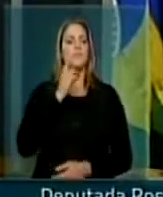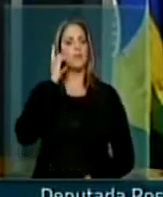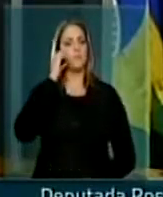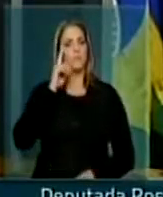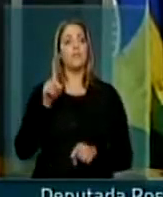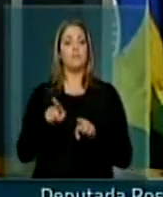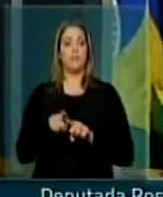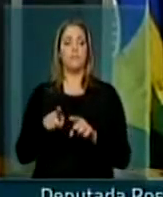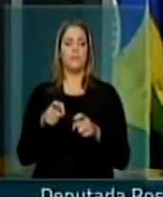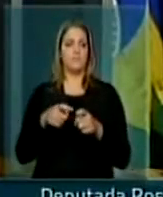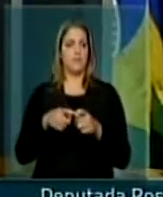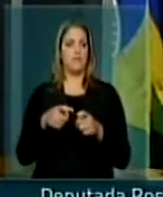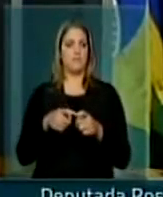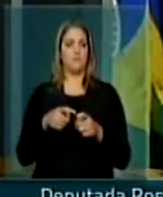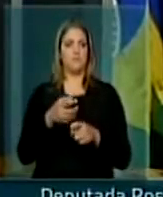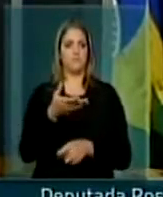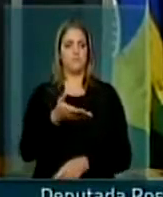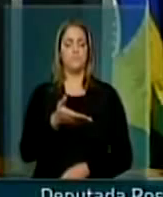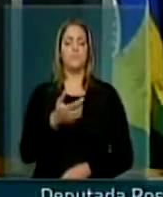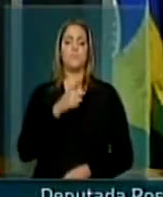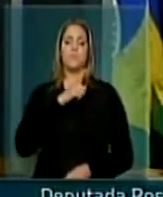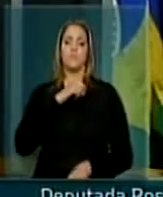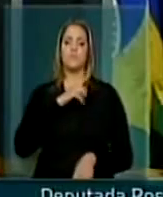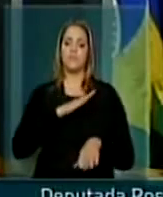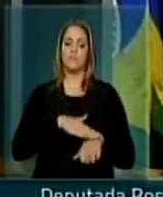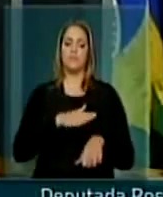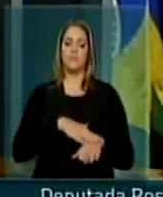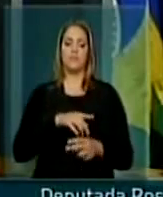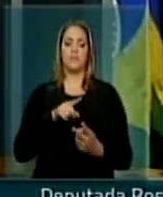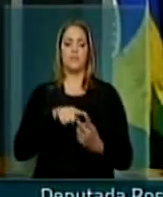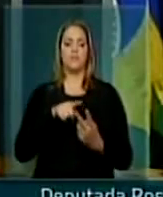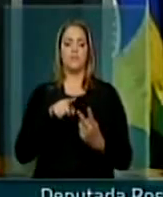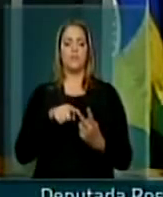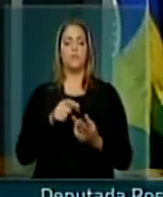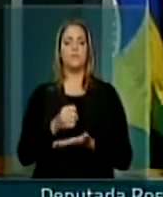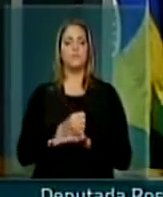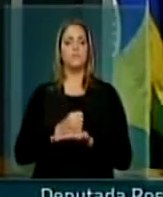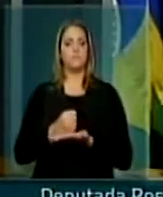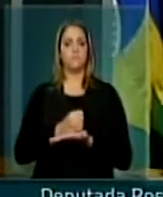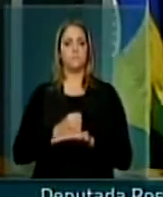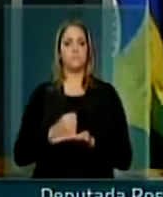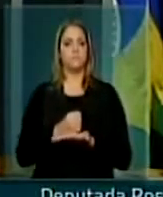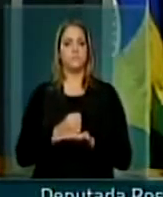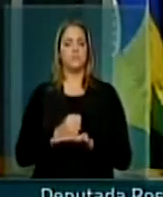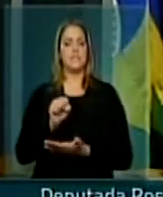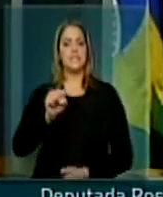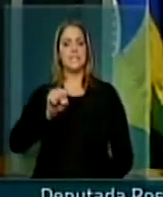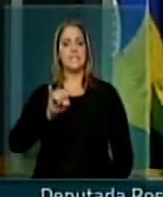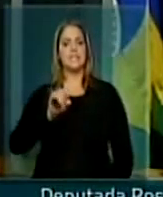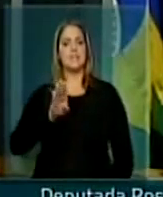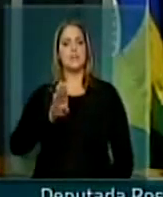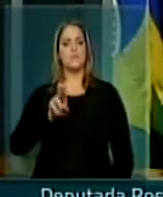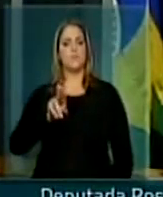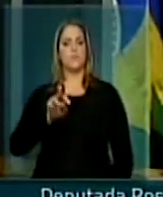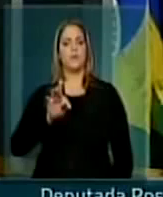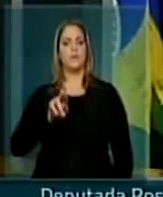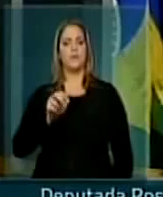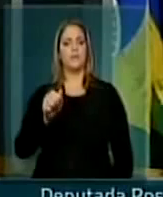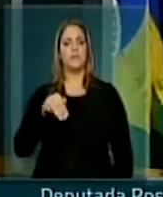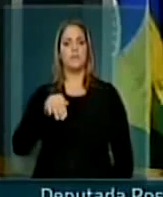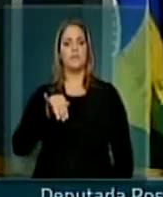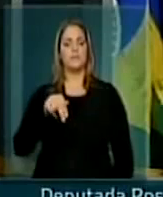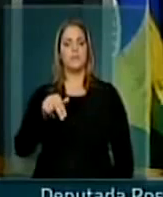médico, eu trago aqui em minhas mãos dois frascos de medicamento. Sibutramina. Este é um